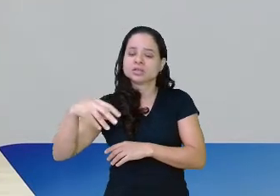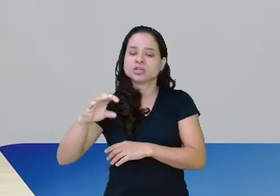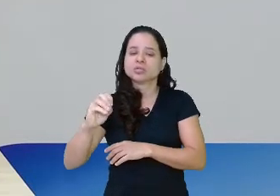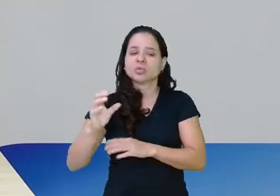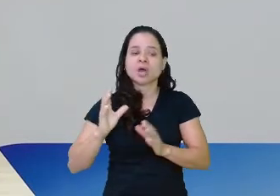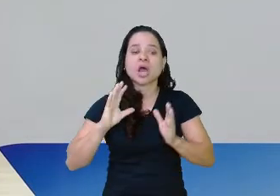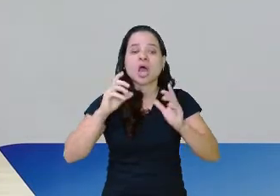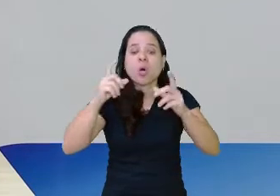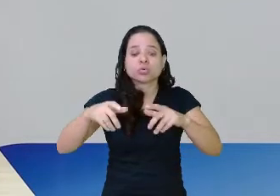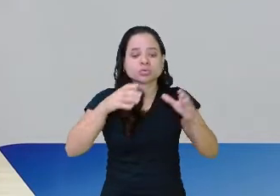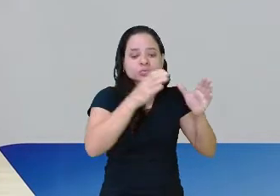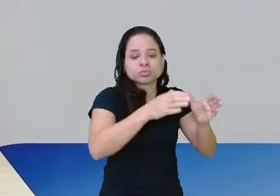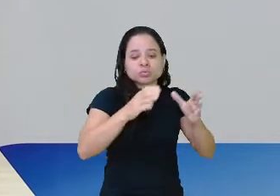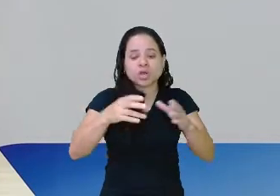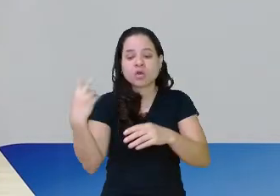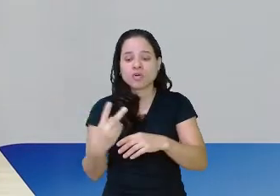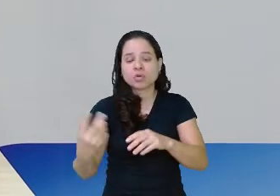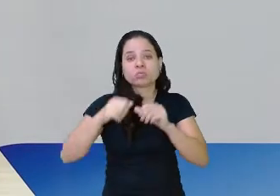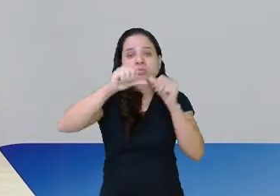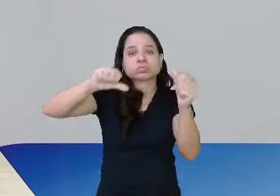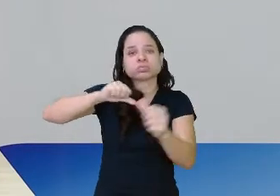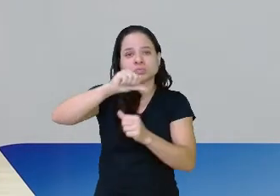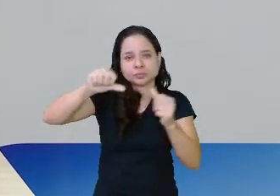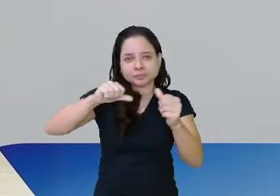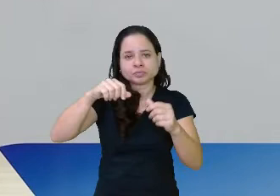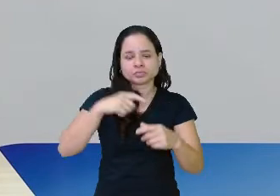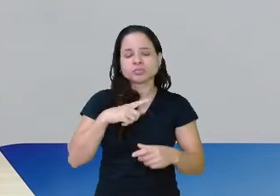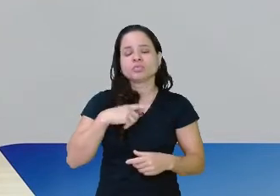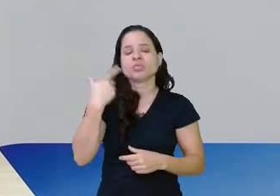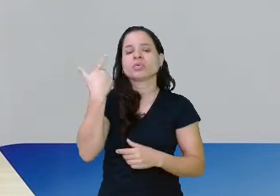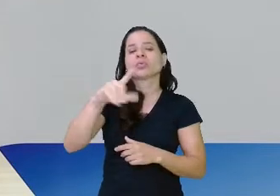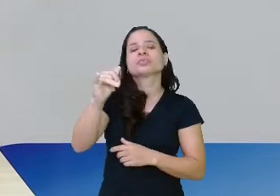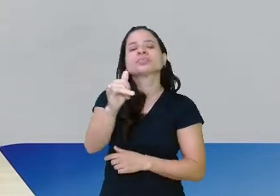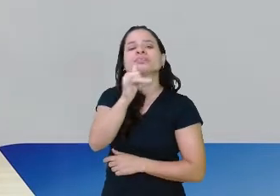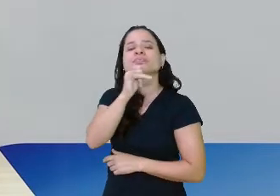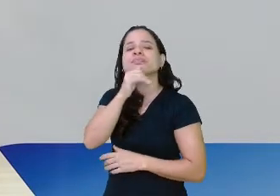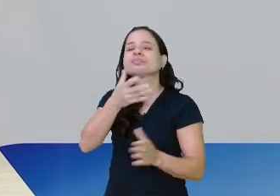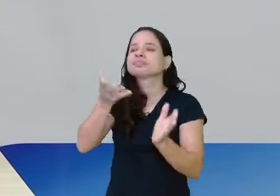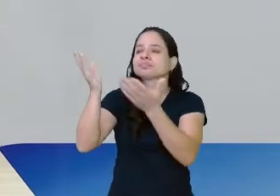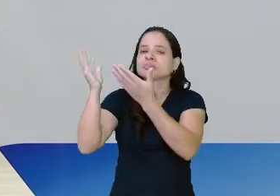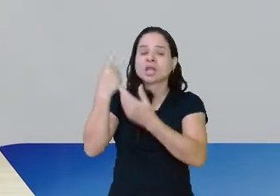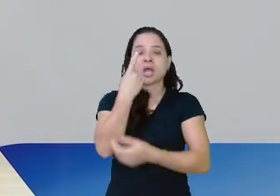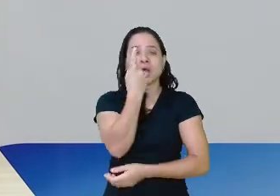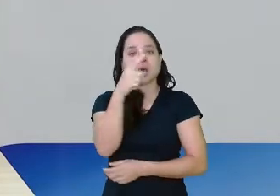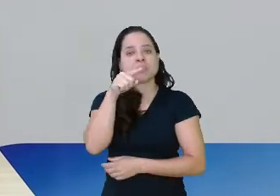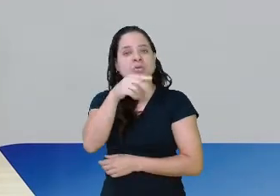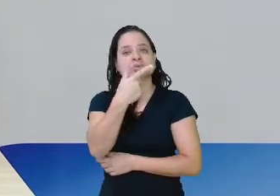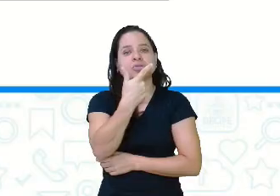muda completamente. Aqui eu tenho outro exemplo,